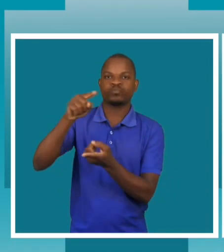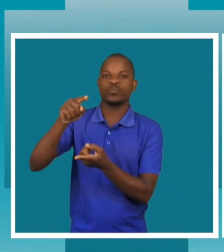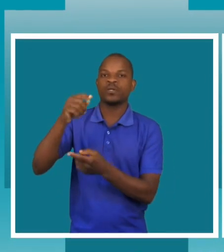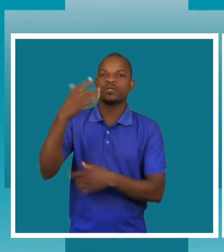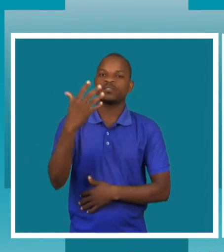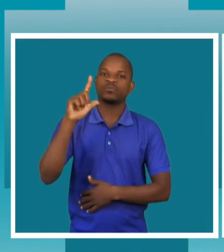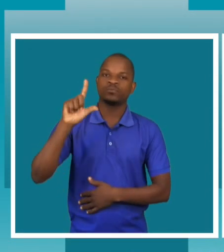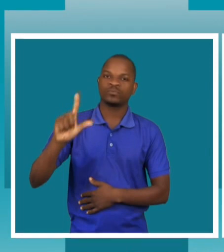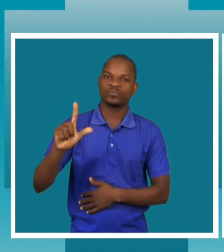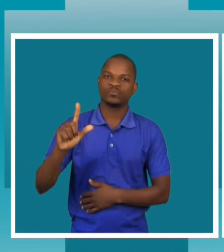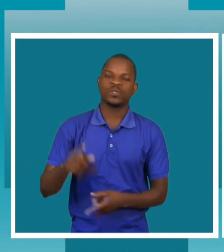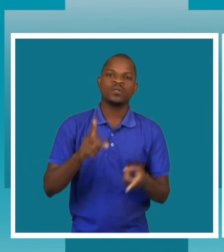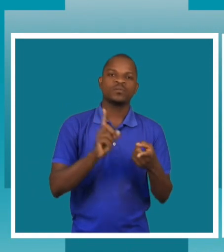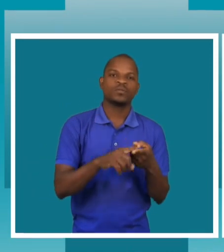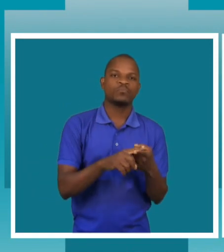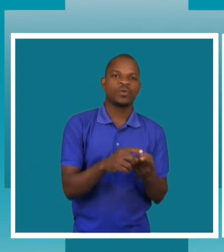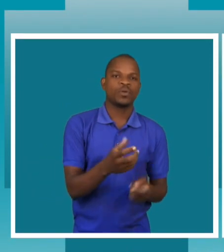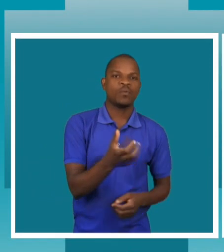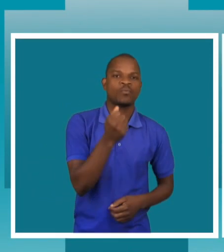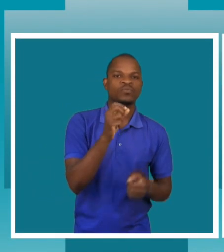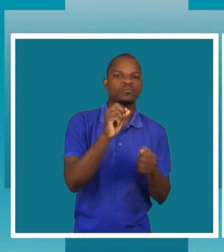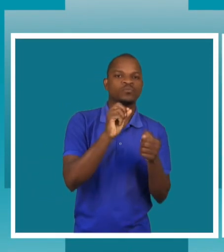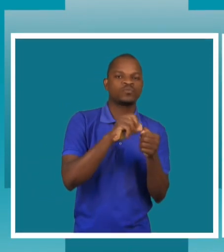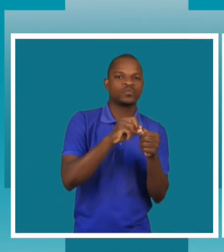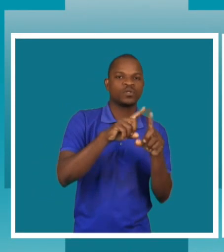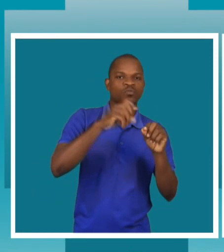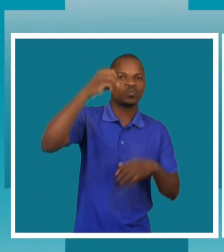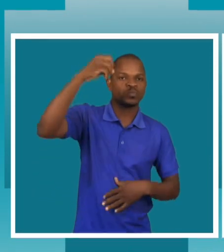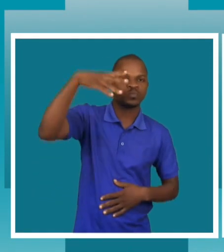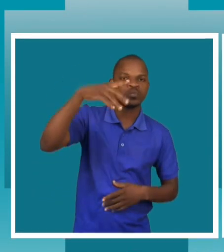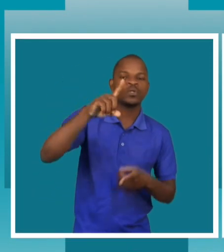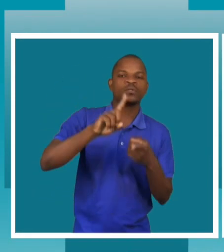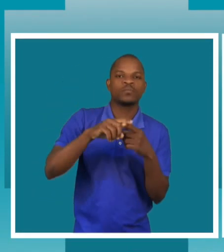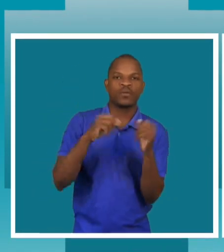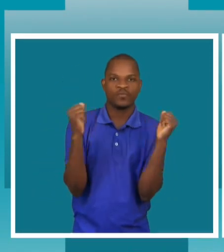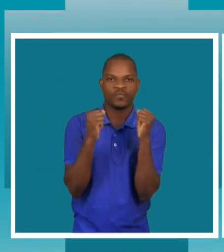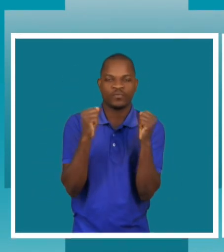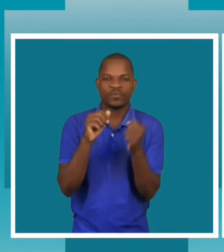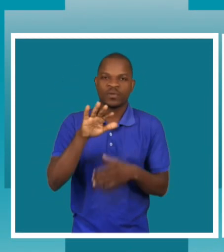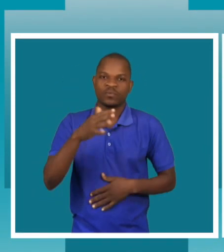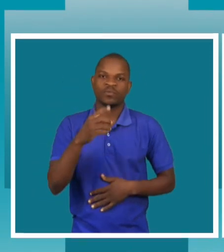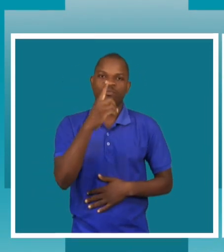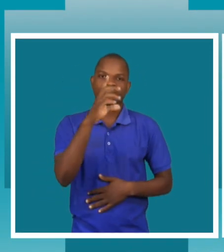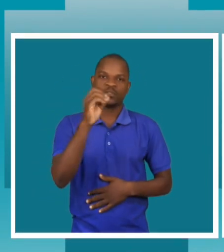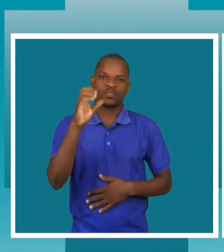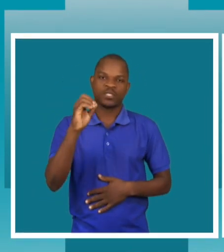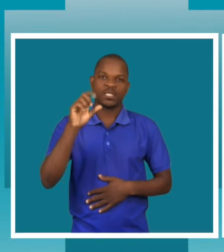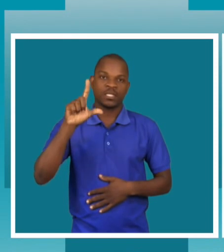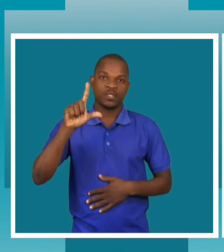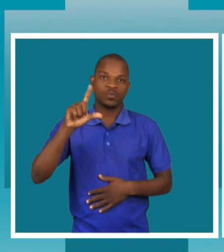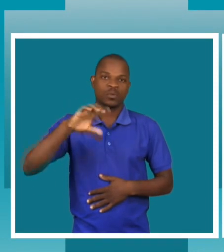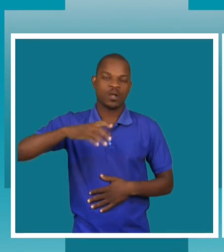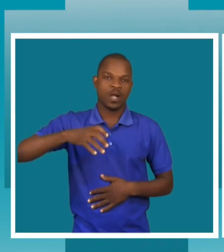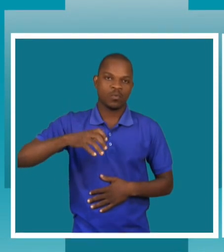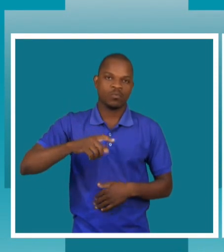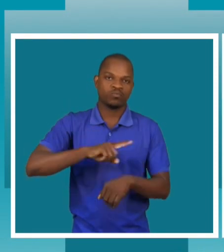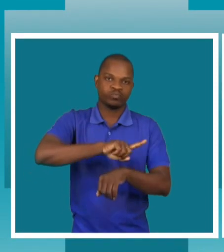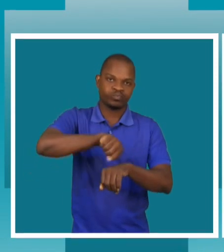litros. Tem também a capacidade de iluminação e refrigeração de até 100 litros de água por hora.